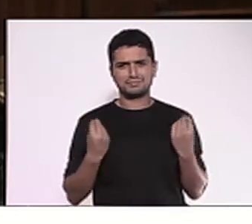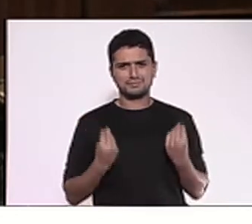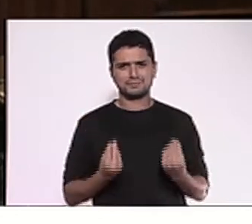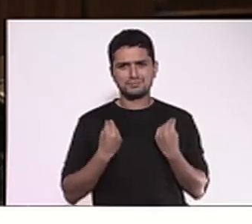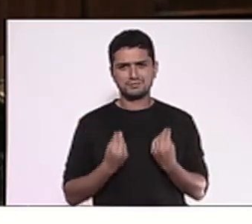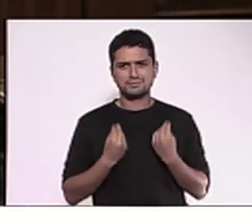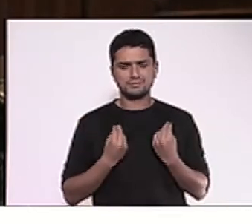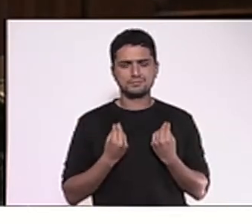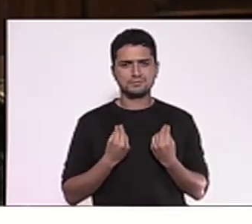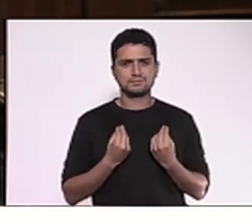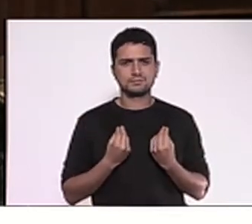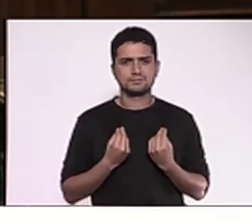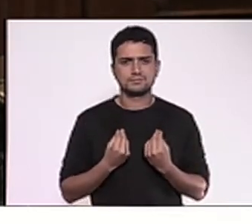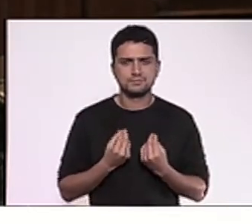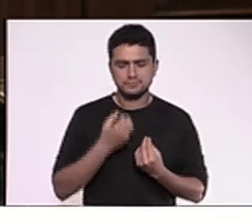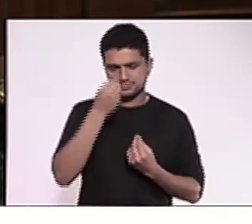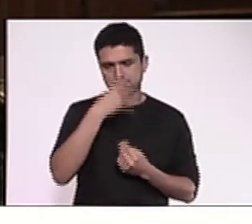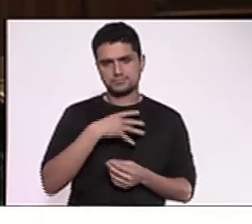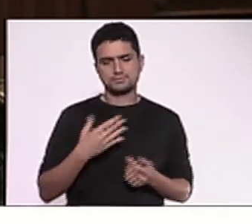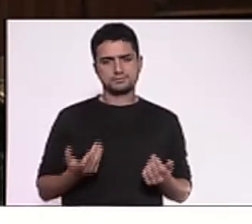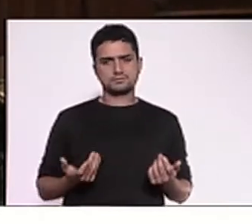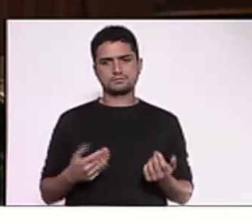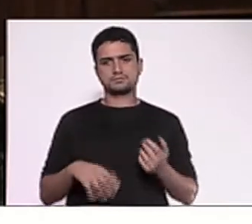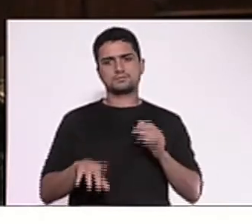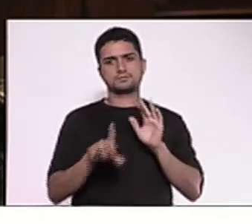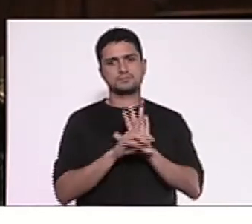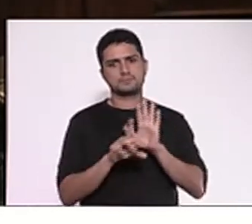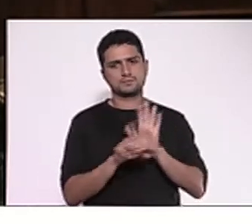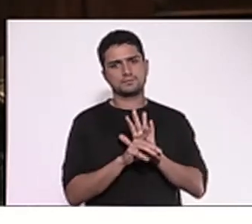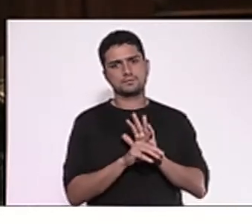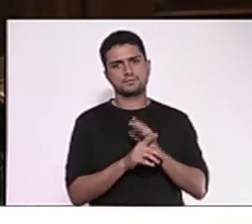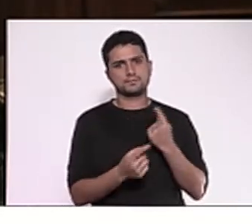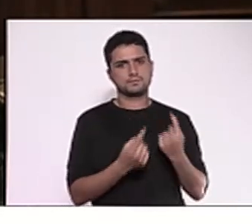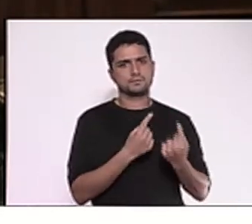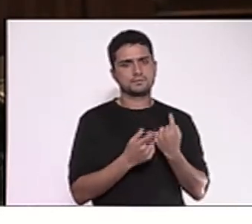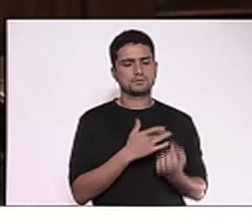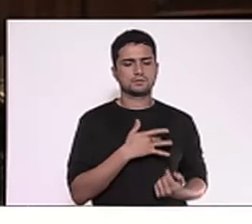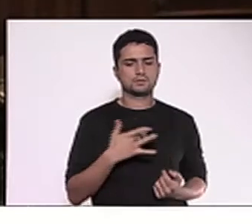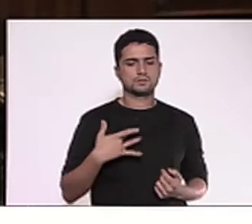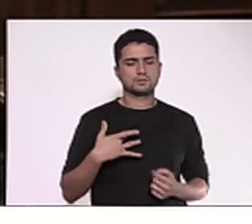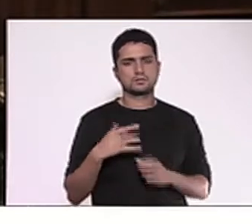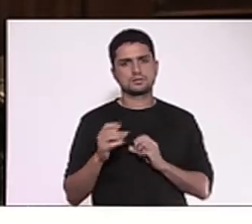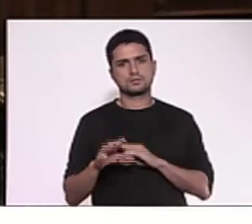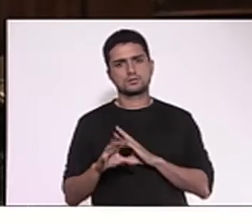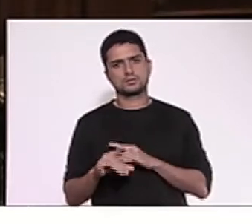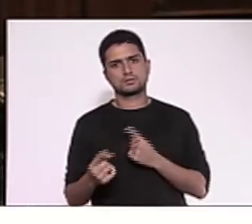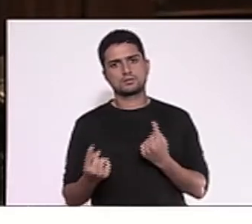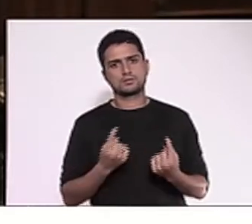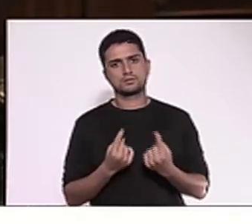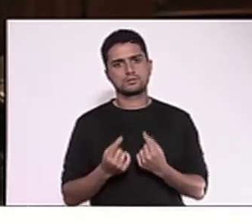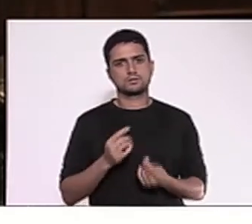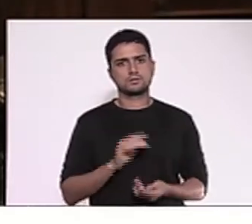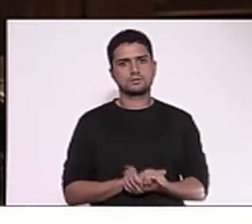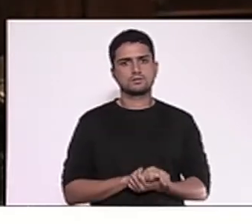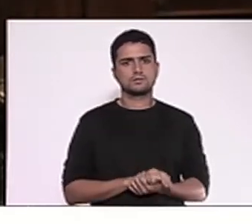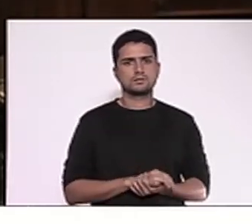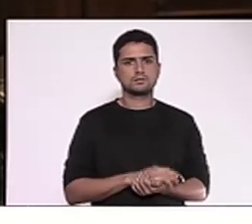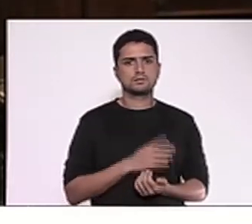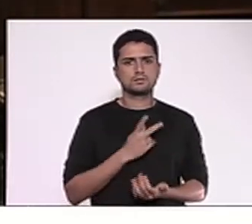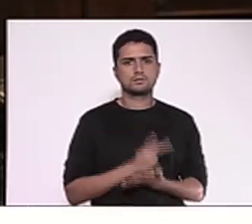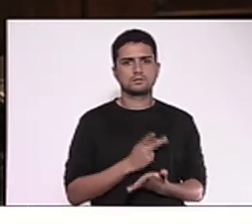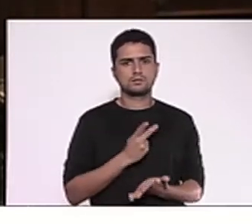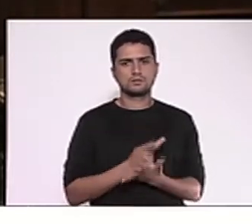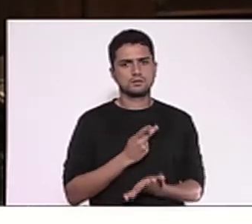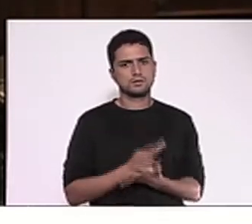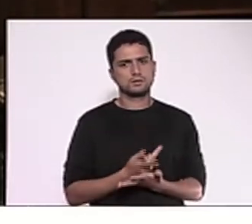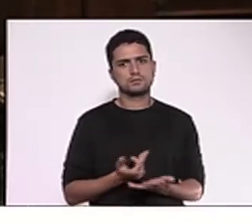usar essas receitas vinculadas à educação e à saúde para outra destinação. Portanto, quero aqui ressaltar que também há contradições a